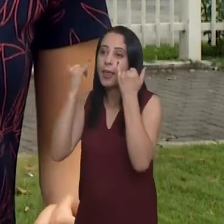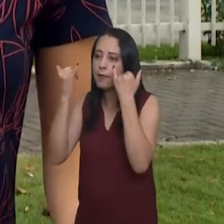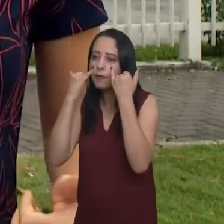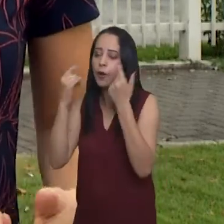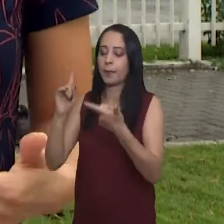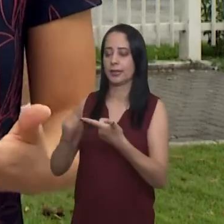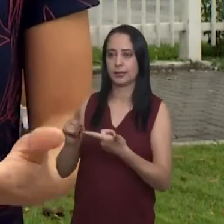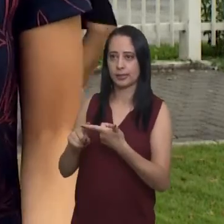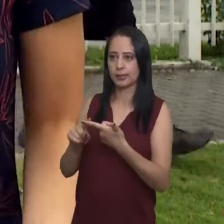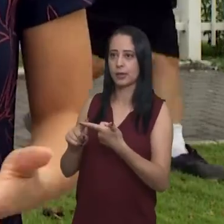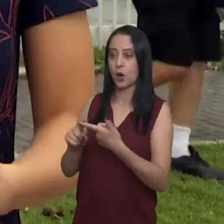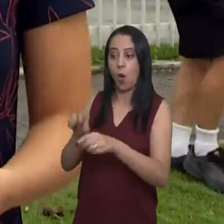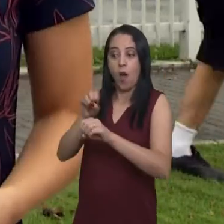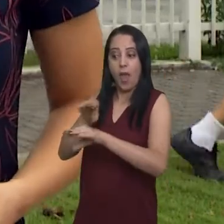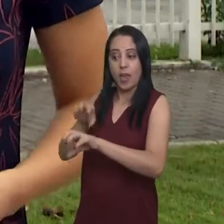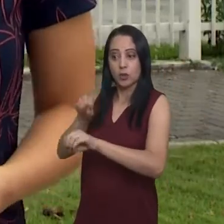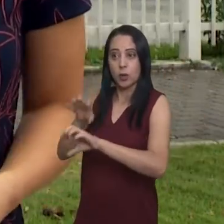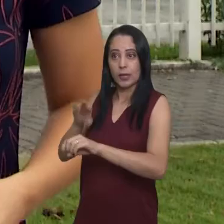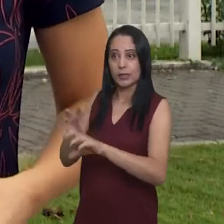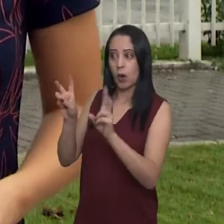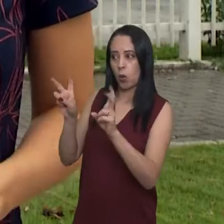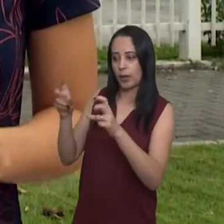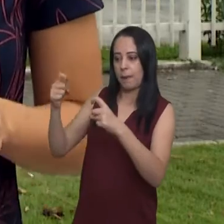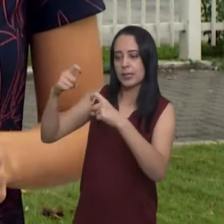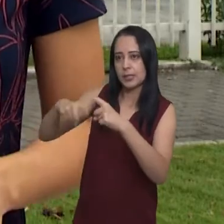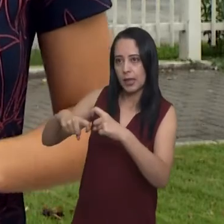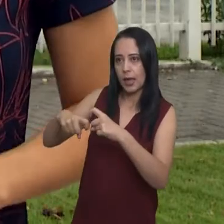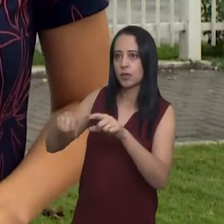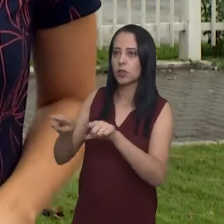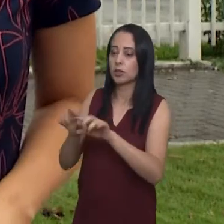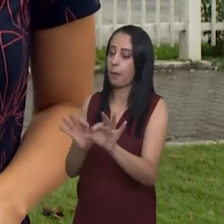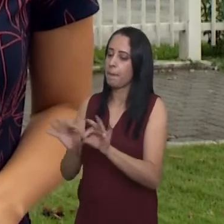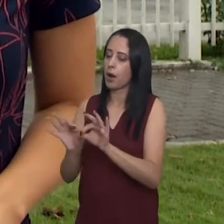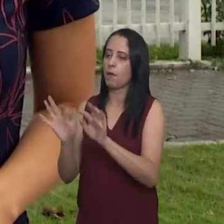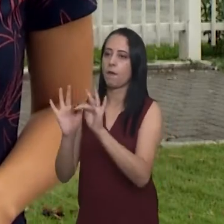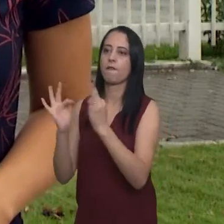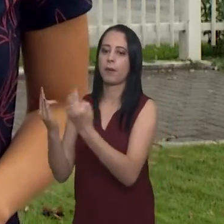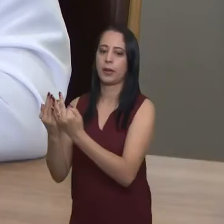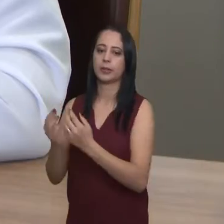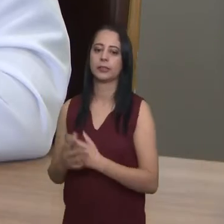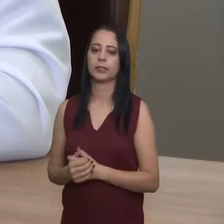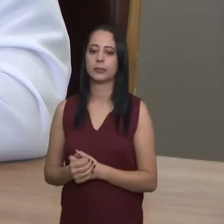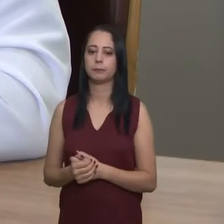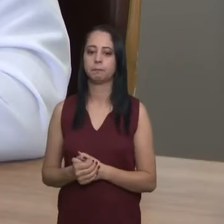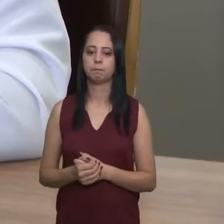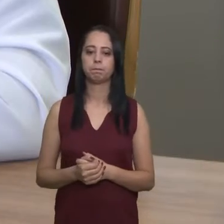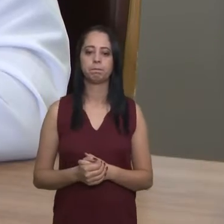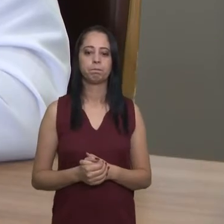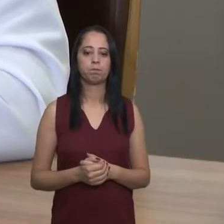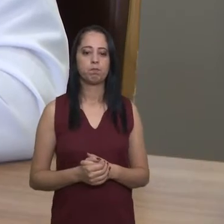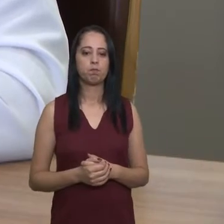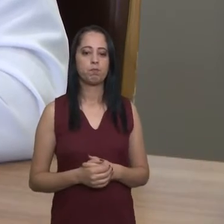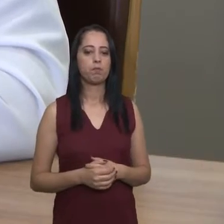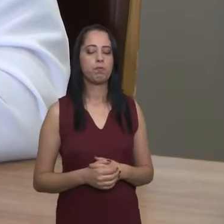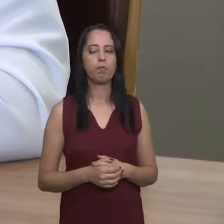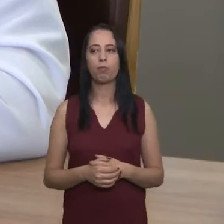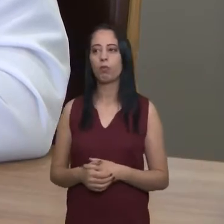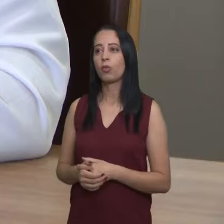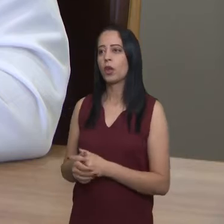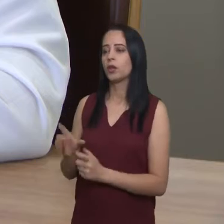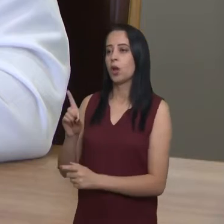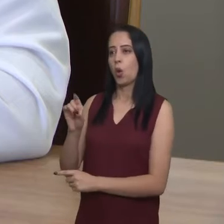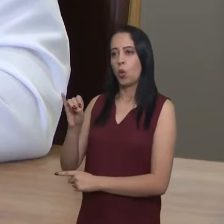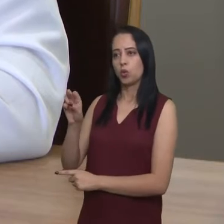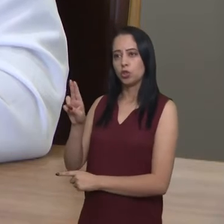informação, ampliação da educação sexual e planejamento familiar. O DIU é uma forma super eficaz para o